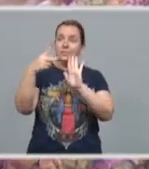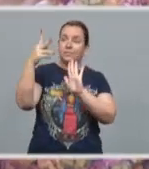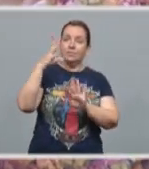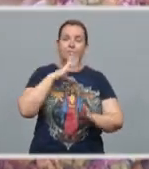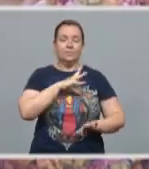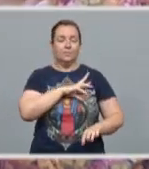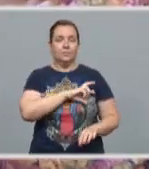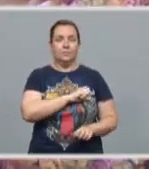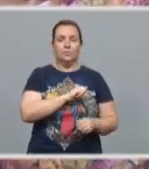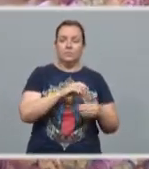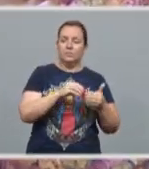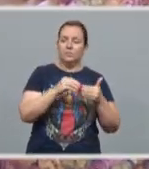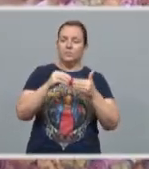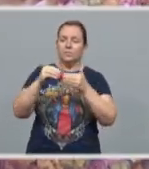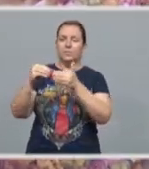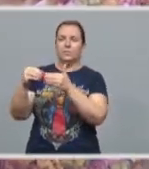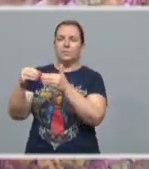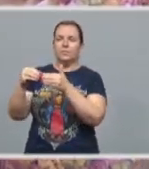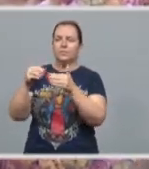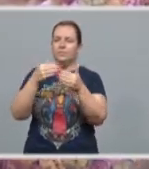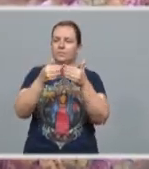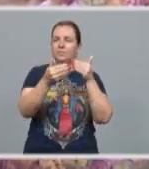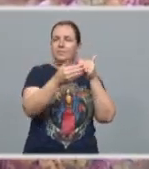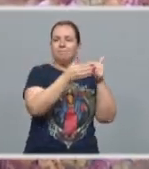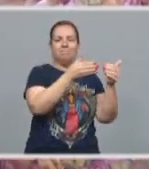levando seu